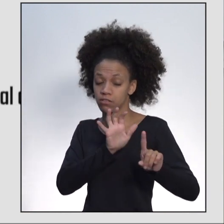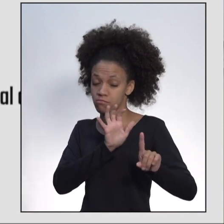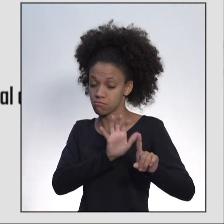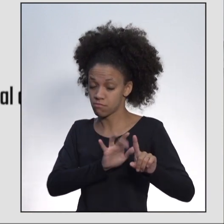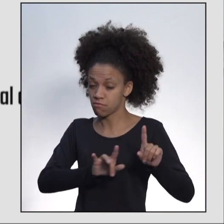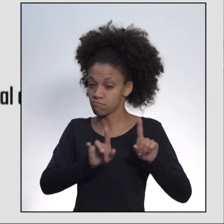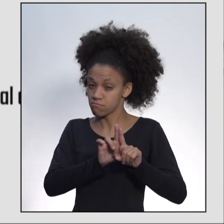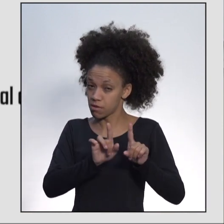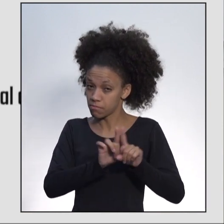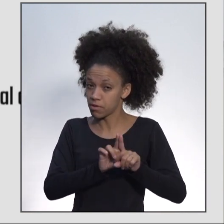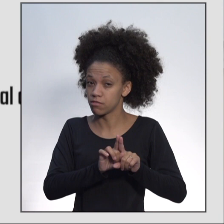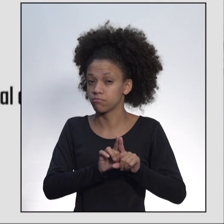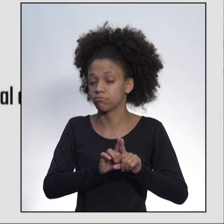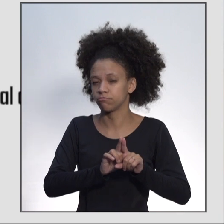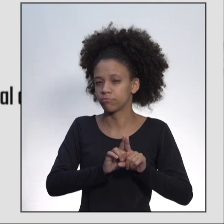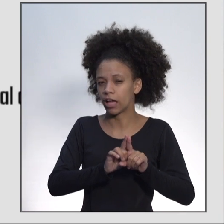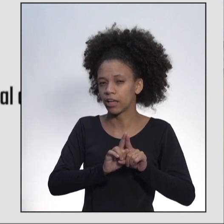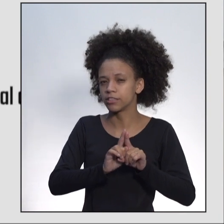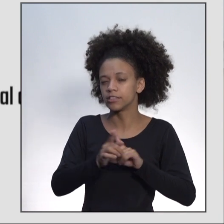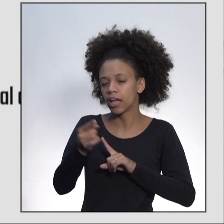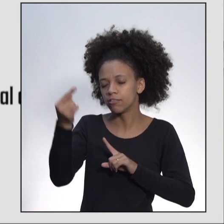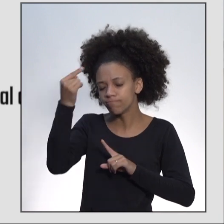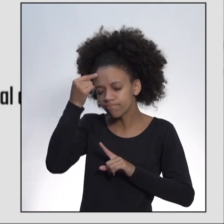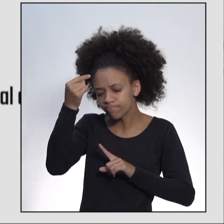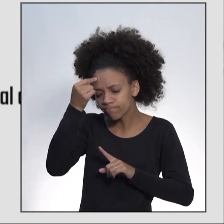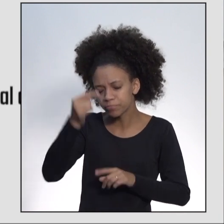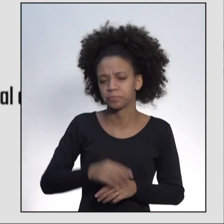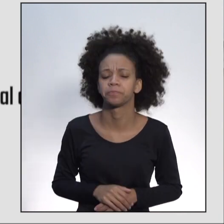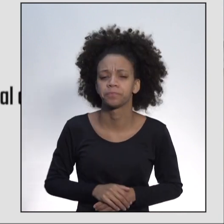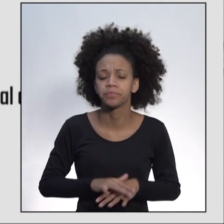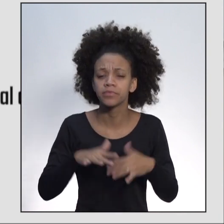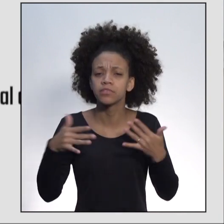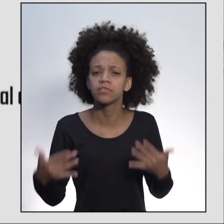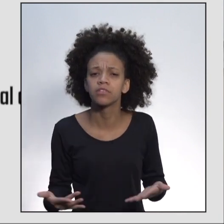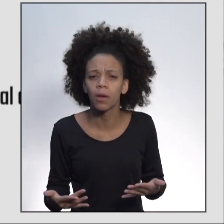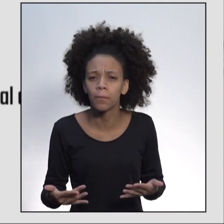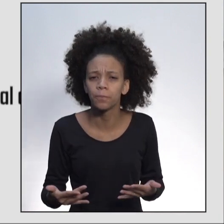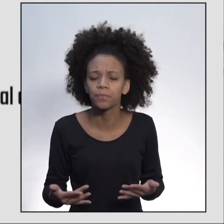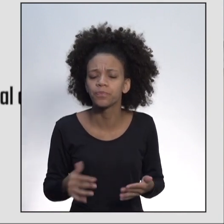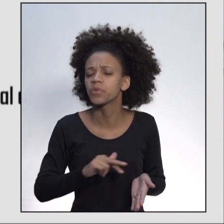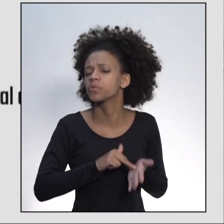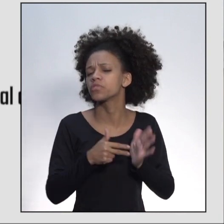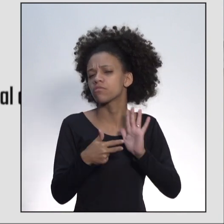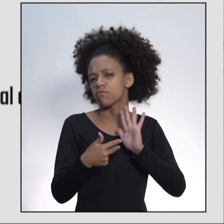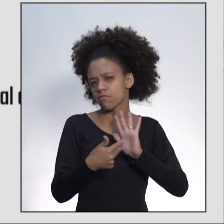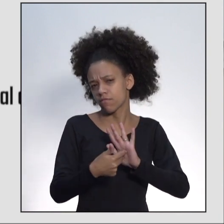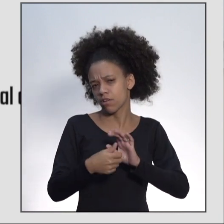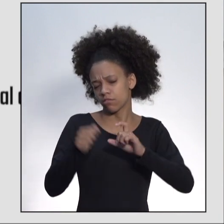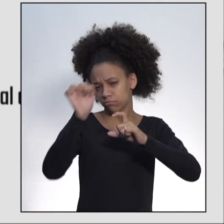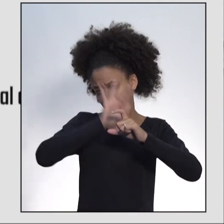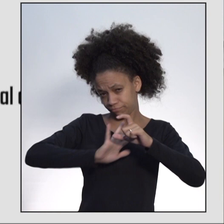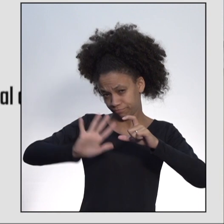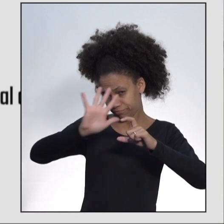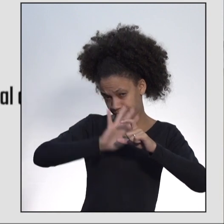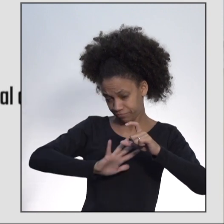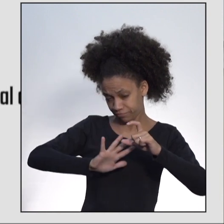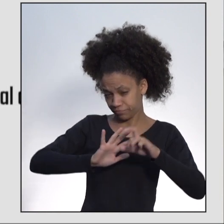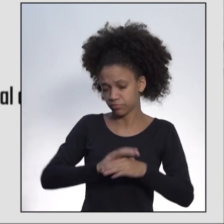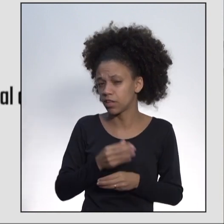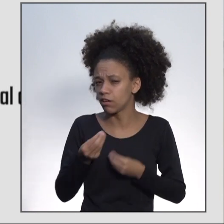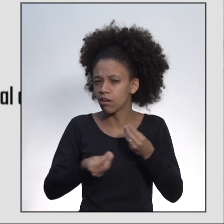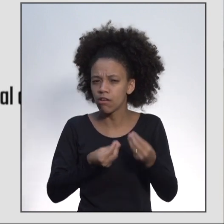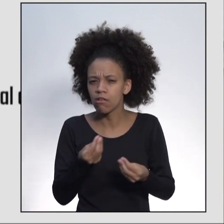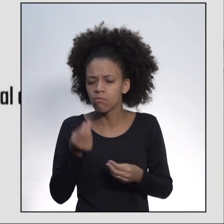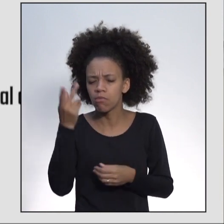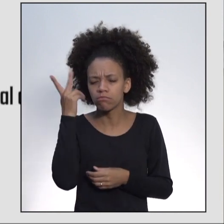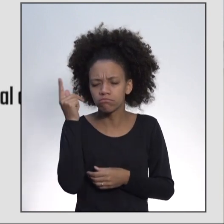influenciá-lo ideologicamente. Então, aqui nós temos o que significa uma charge e como ela é